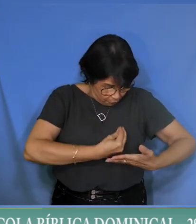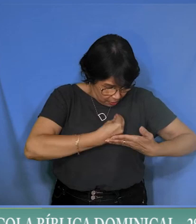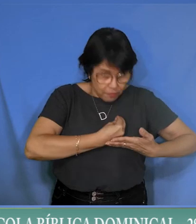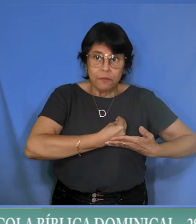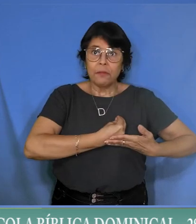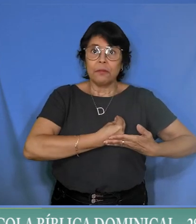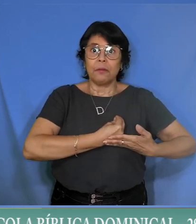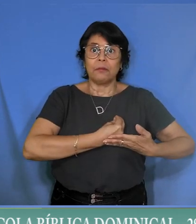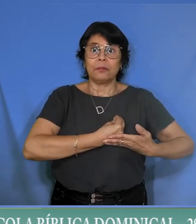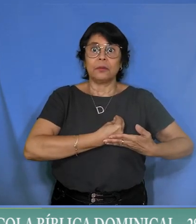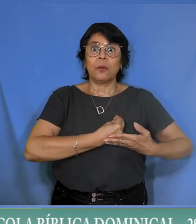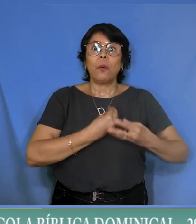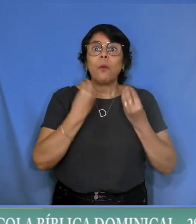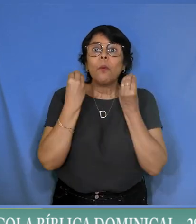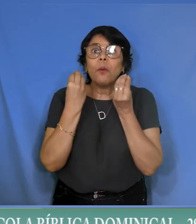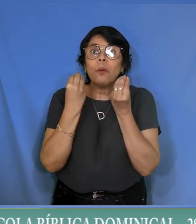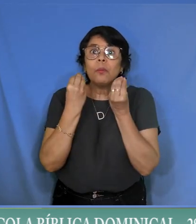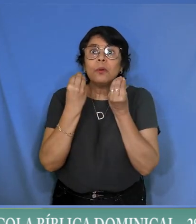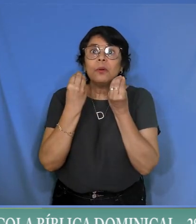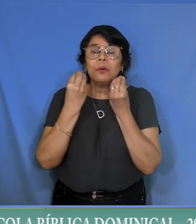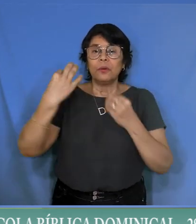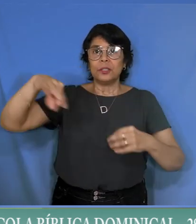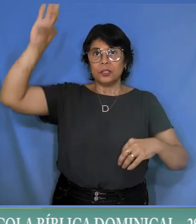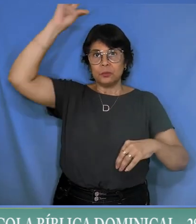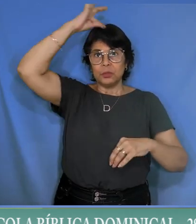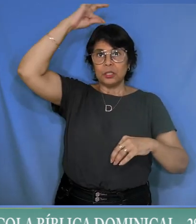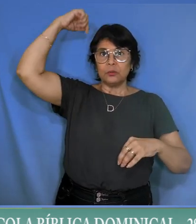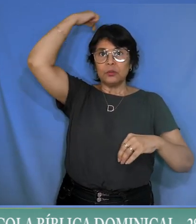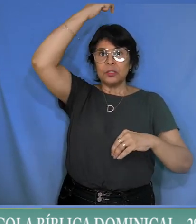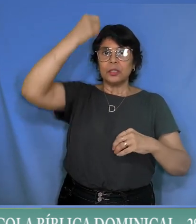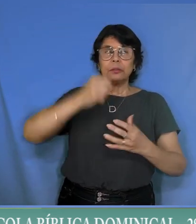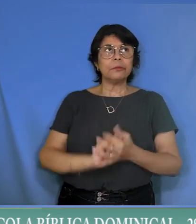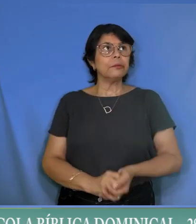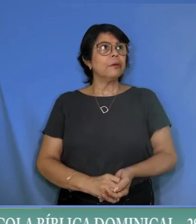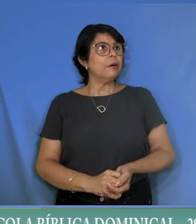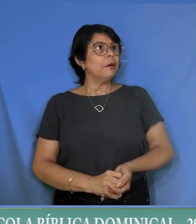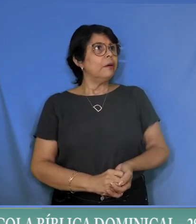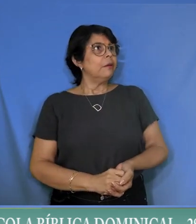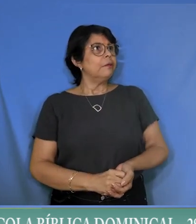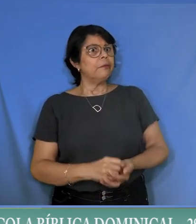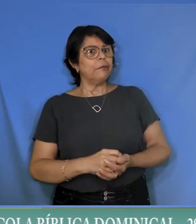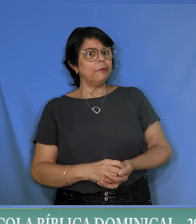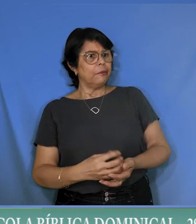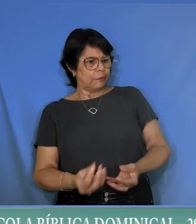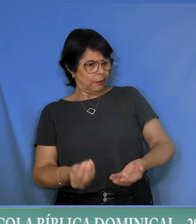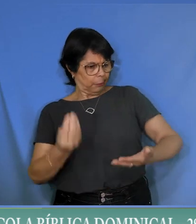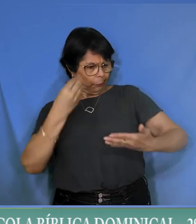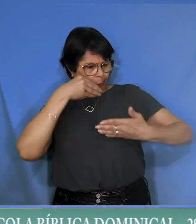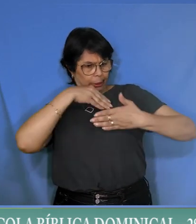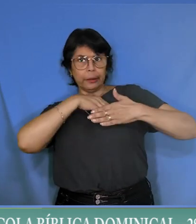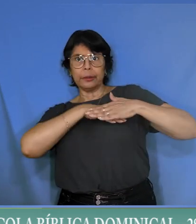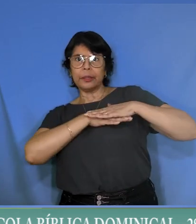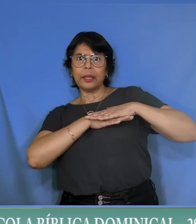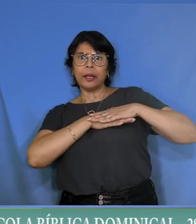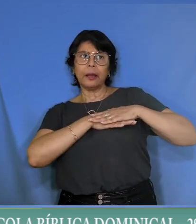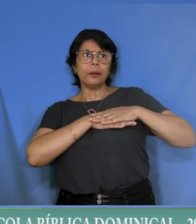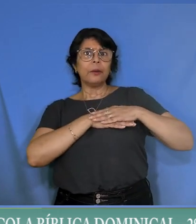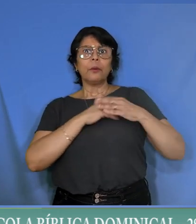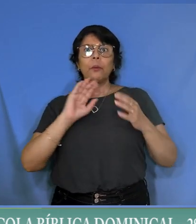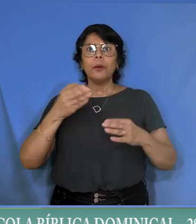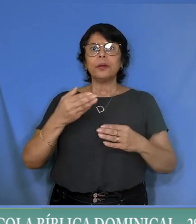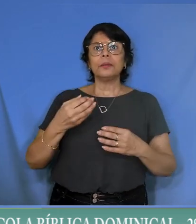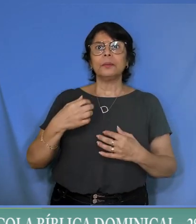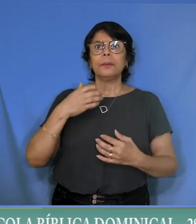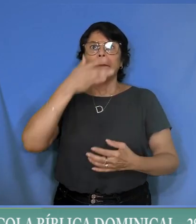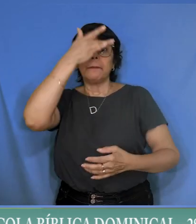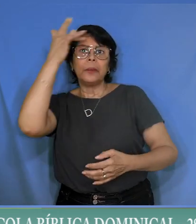Como ele vai habitar no meio da cólera? Como ele vai habitar no meio da ira? Como ele vai habitar no meio da gritaria, da